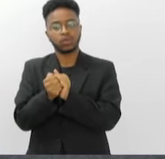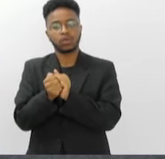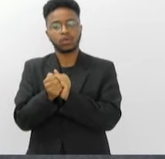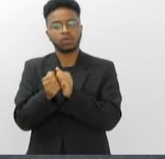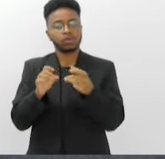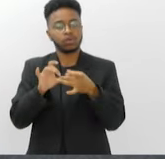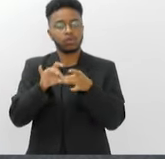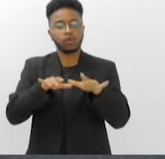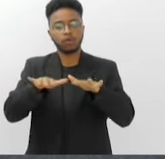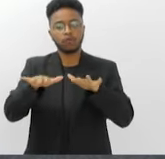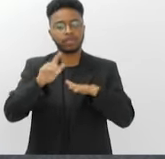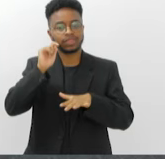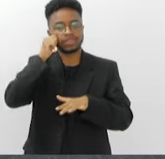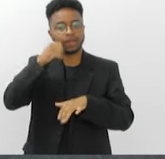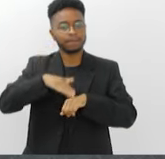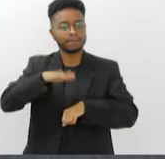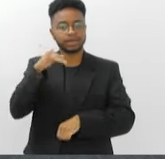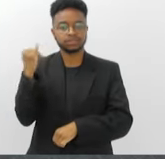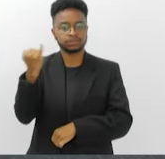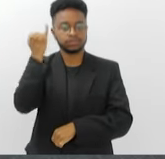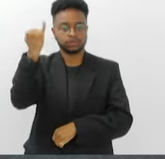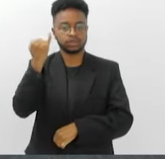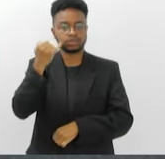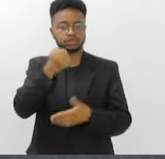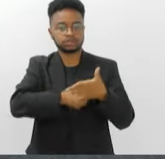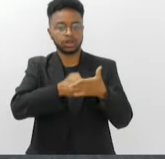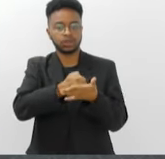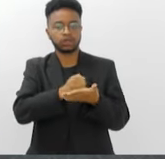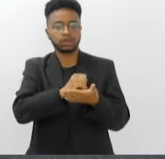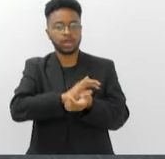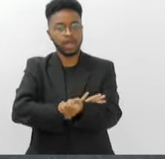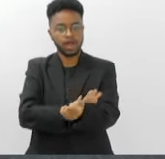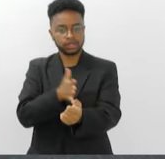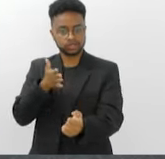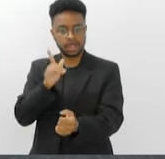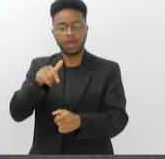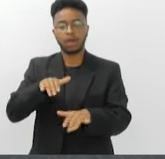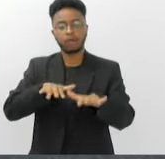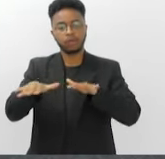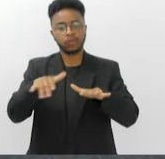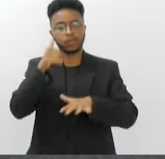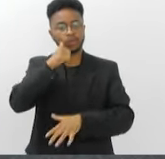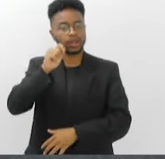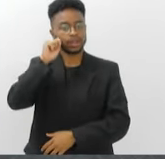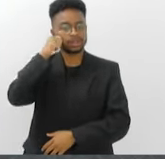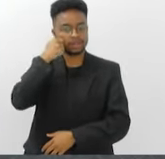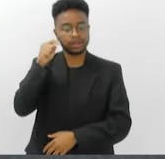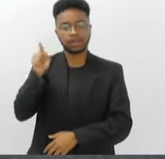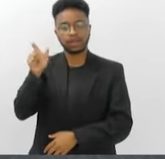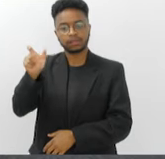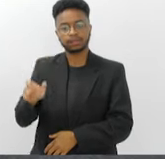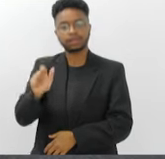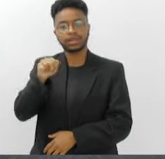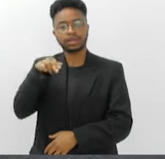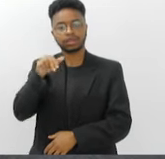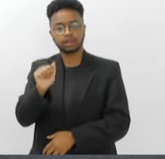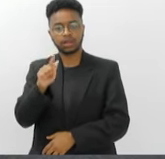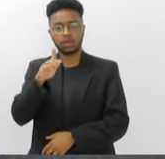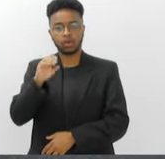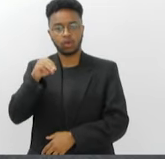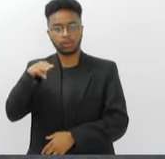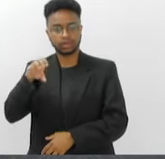movimento negro mais importante na luta antirracista, que é o Movimento de Mulheres Negras. Ana Gomes, inclusive, é membro